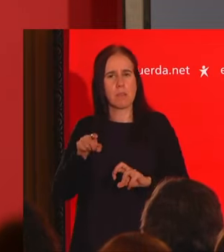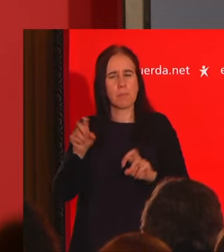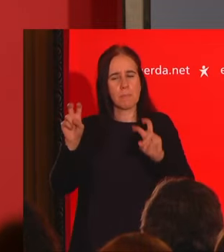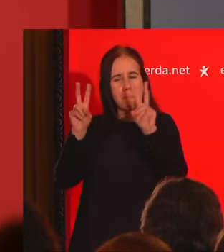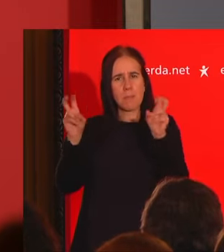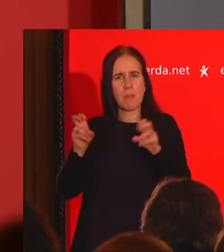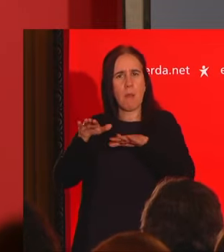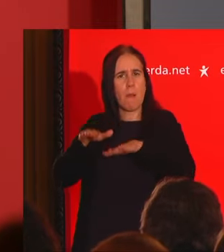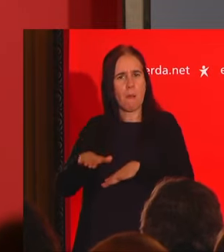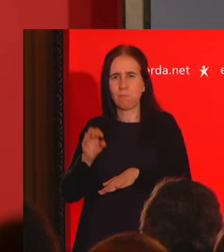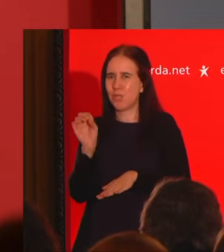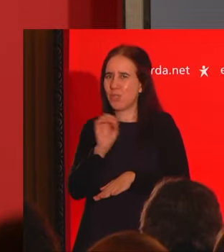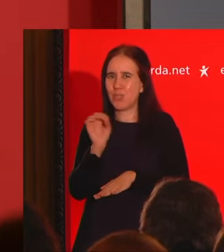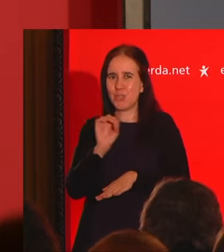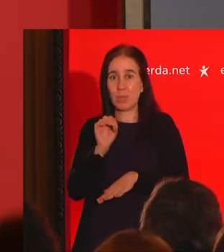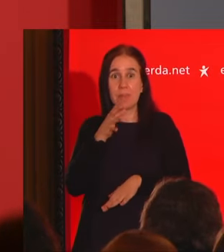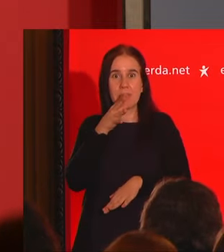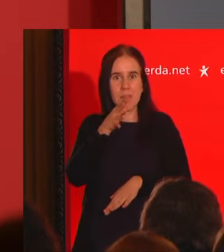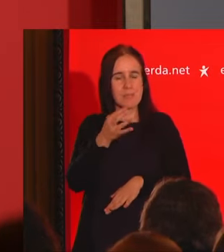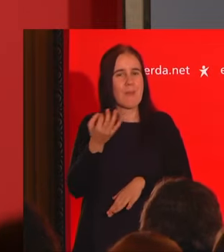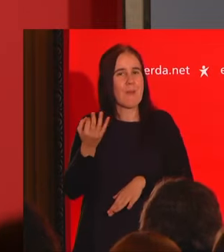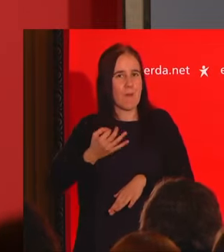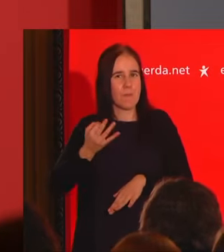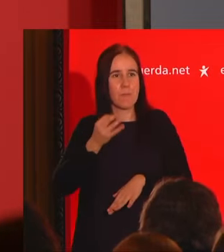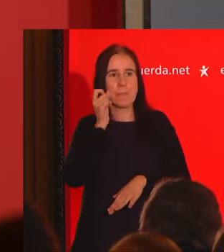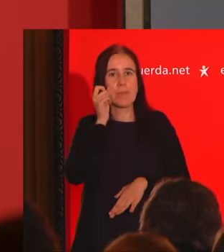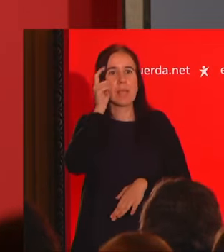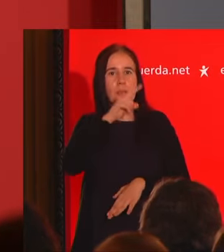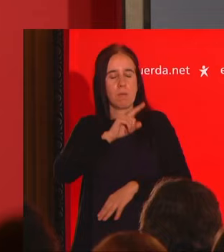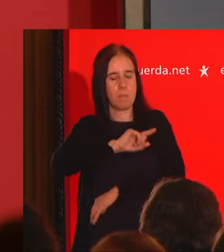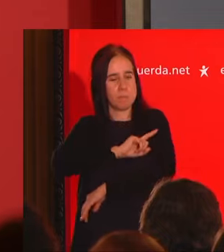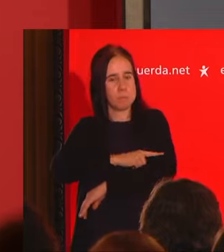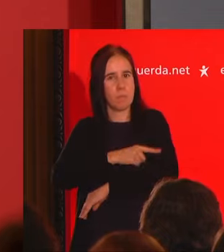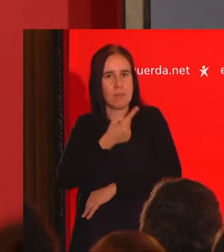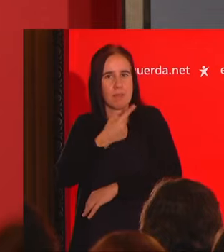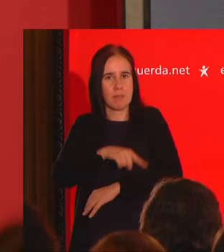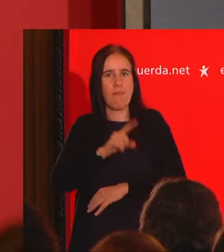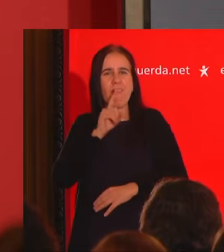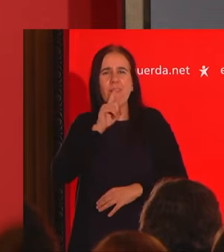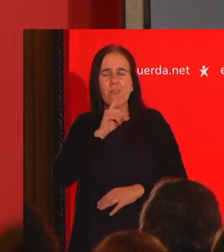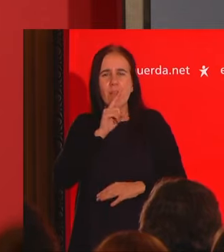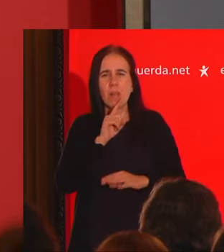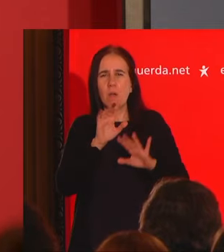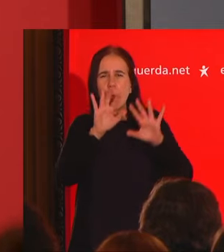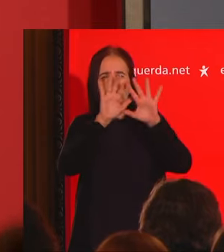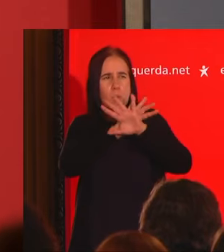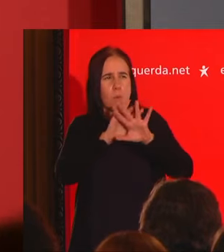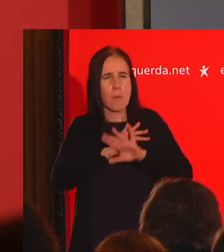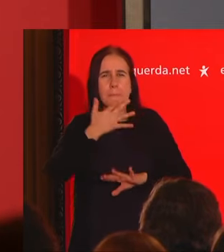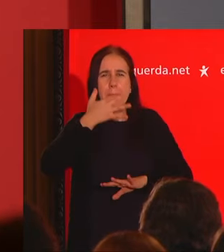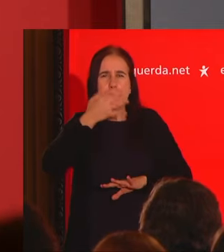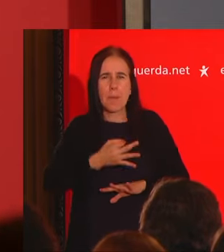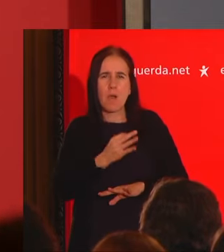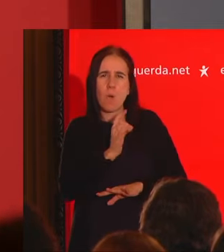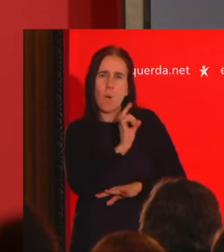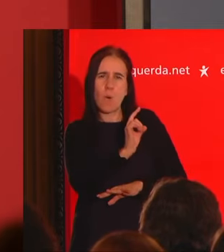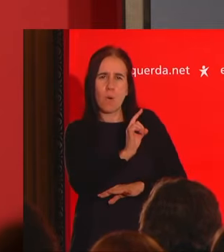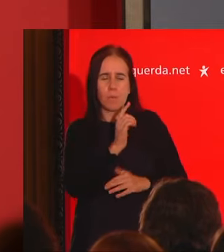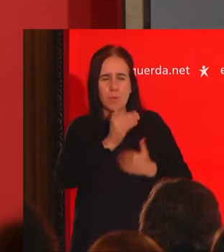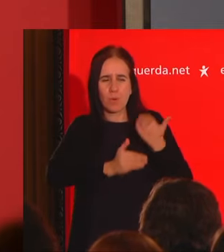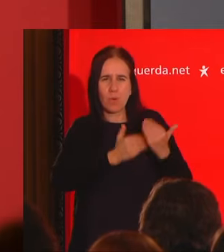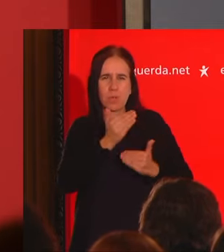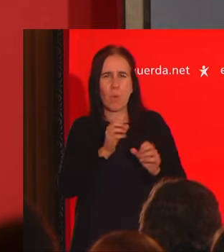esta matéria e de dizer que sim, quem tem poder tem utilizado todos os mecanismos para